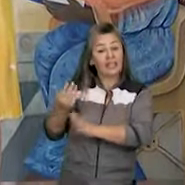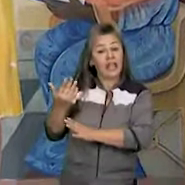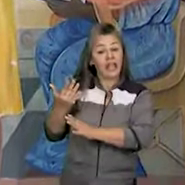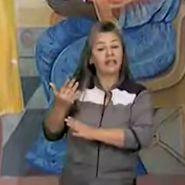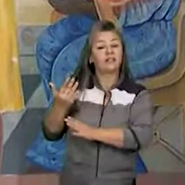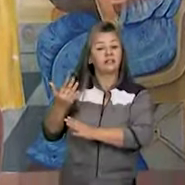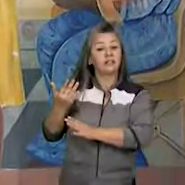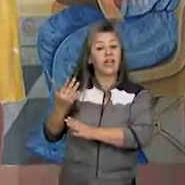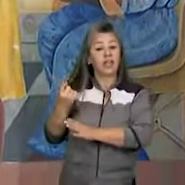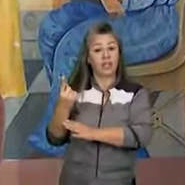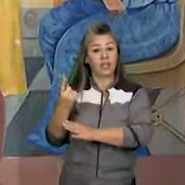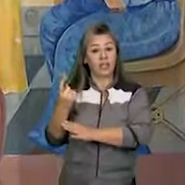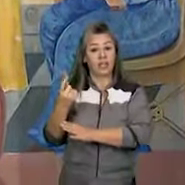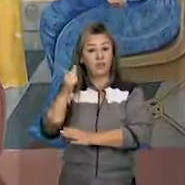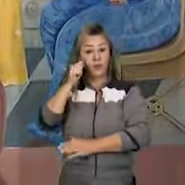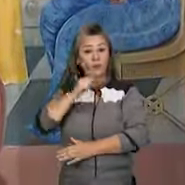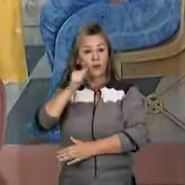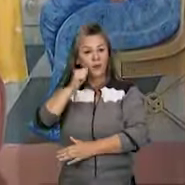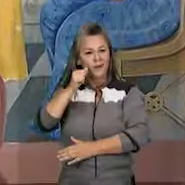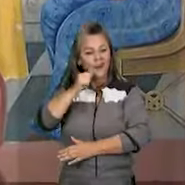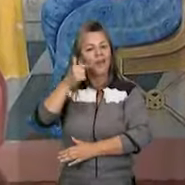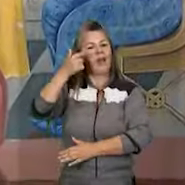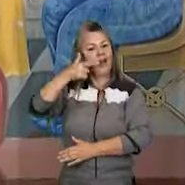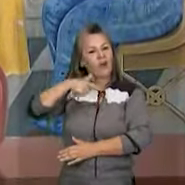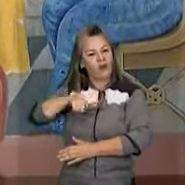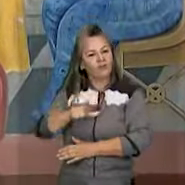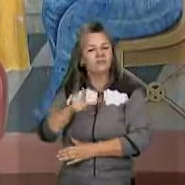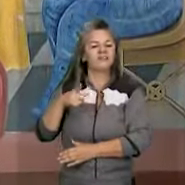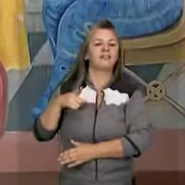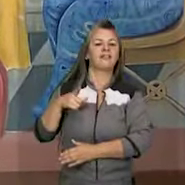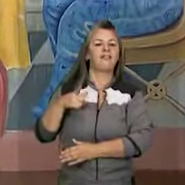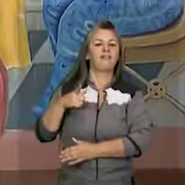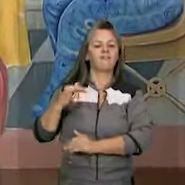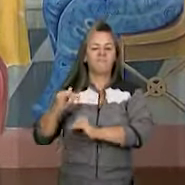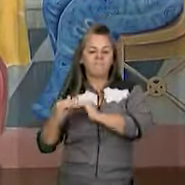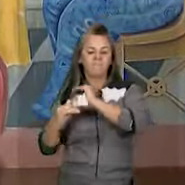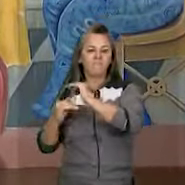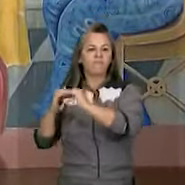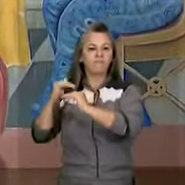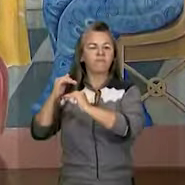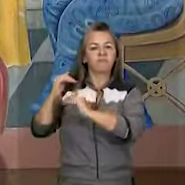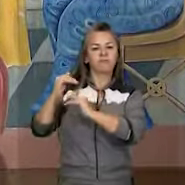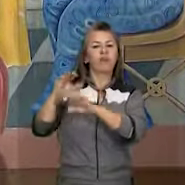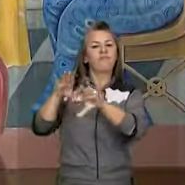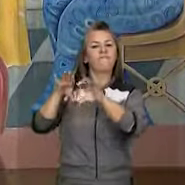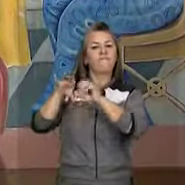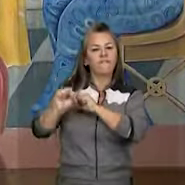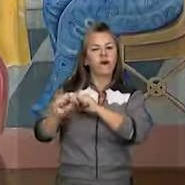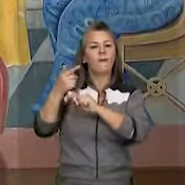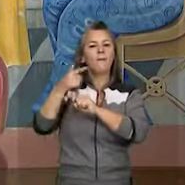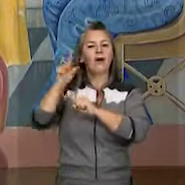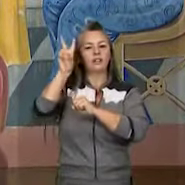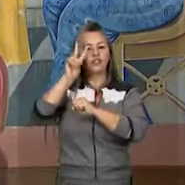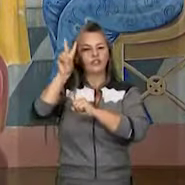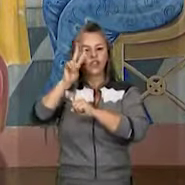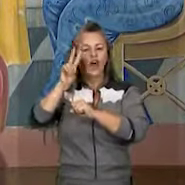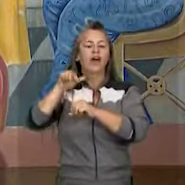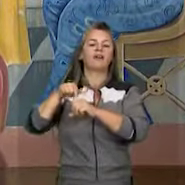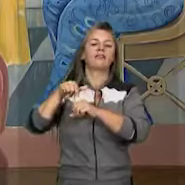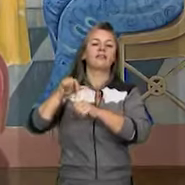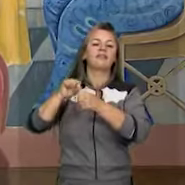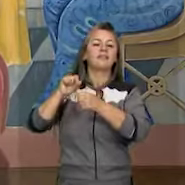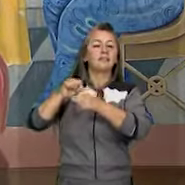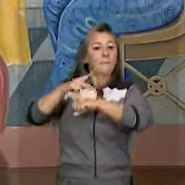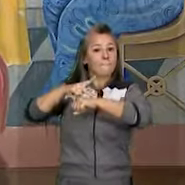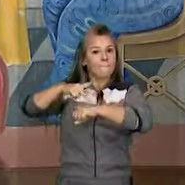ciclo de pobreza e acabou, né, estudando, se graduando em História, fazendo mestrado, fazendo doutorado, né, ou